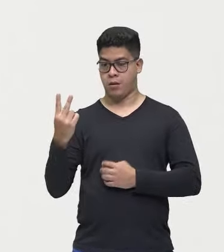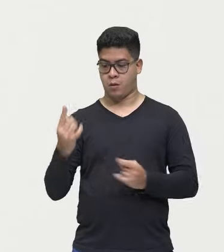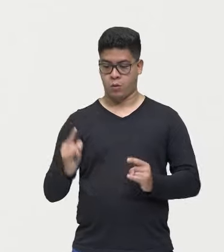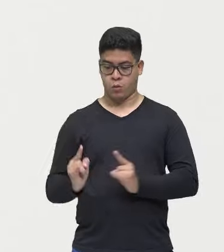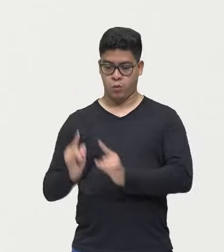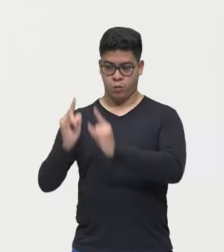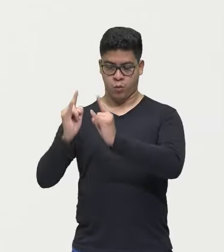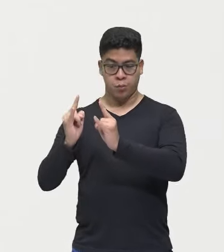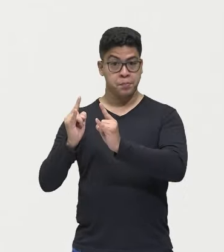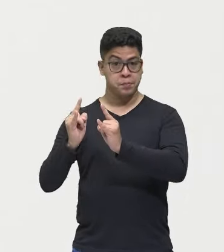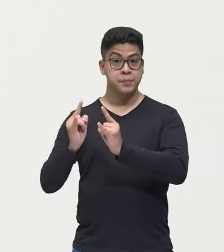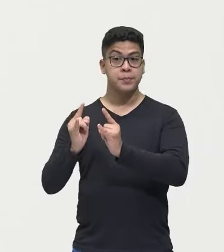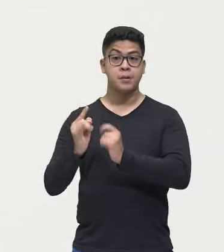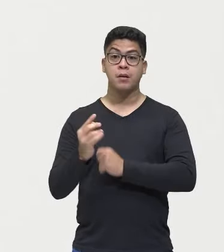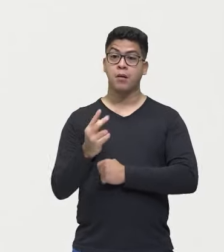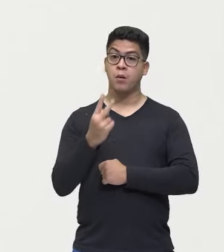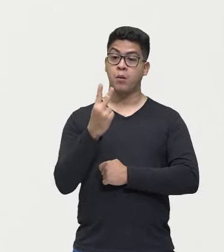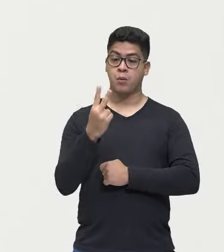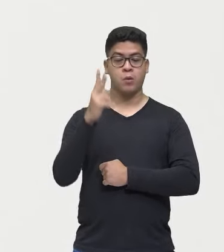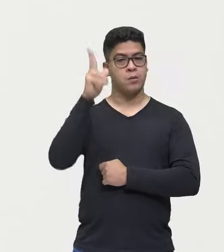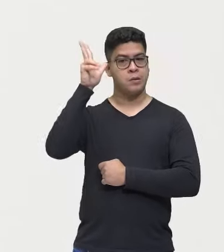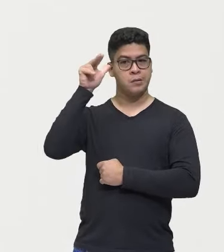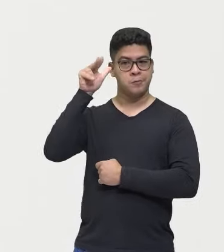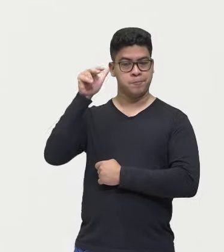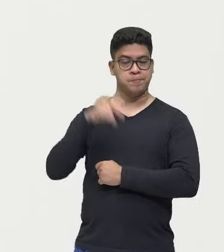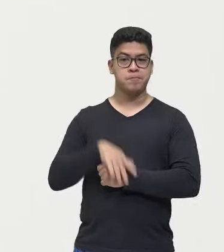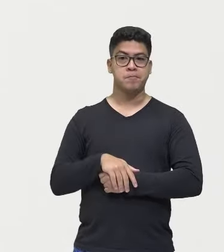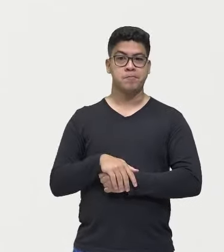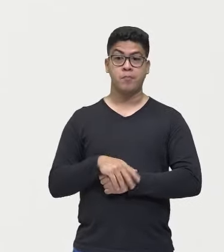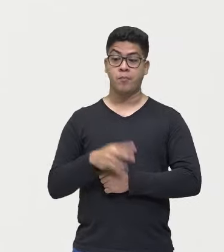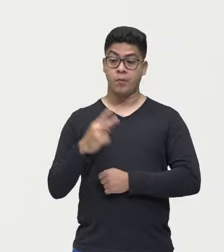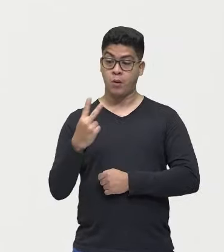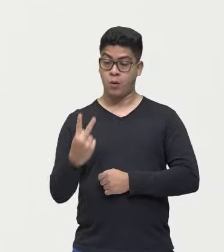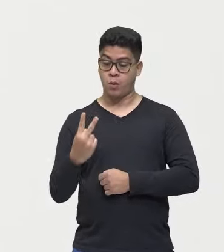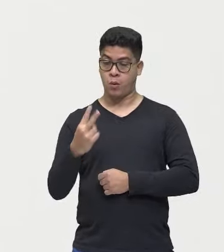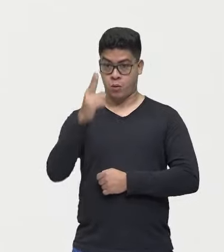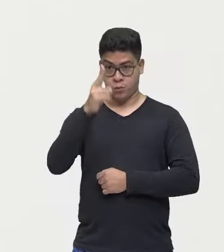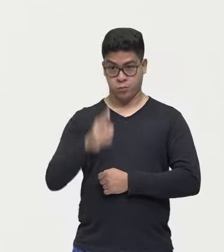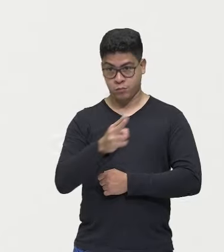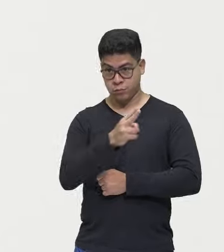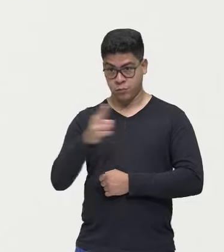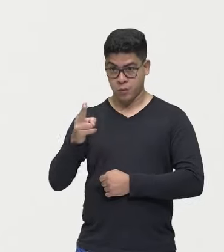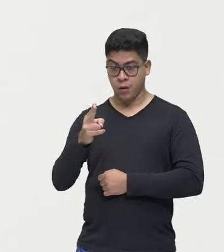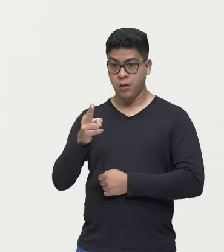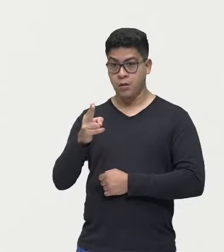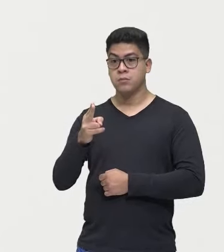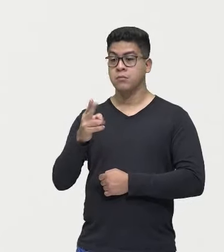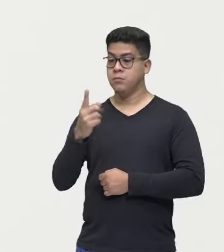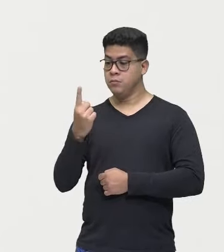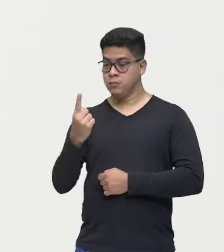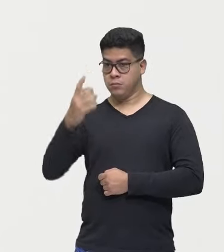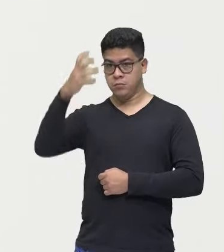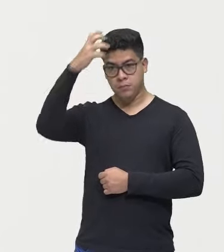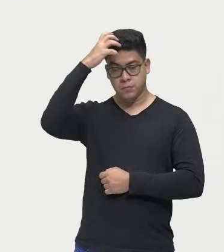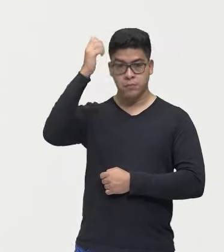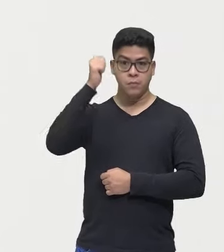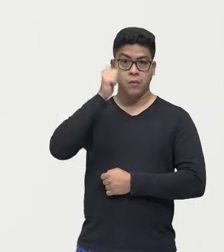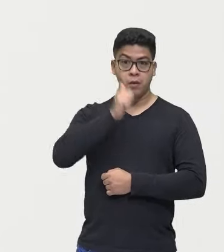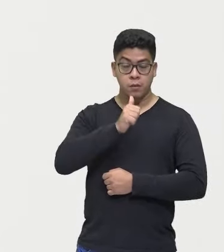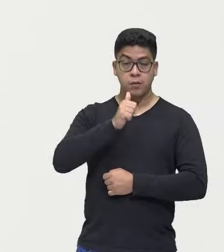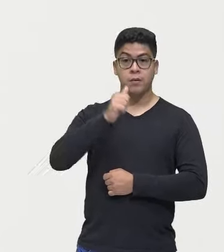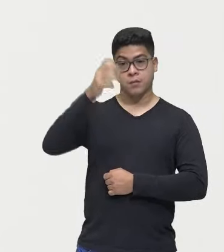torres, 2 cavalos, 2 bispos, 1 rei